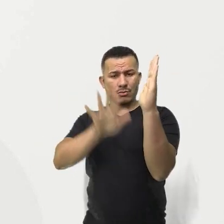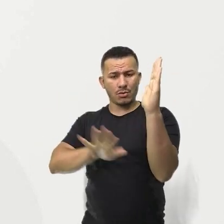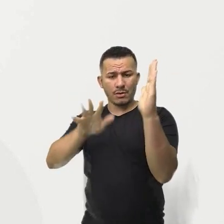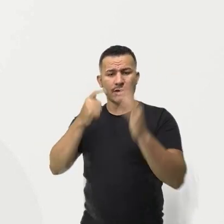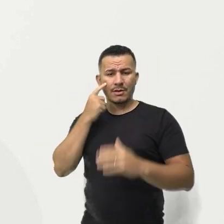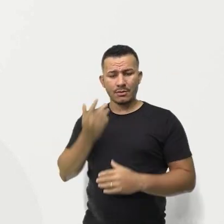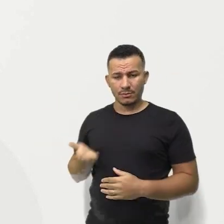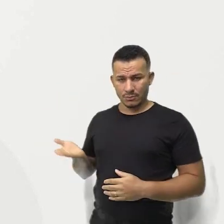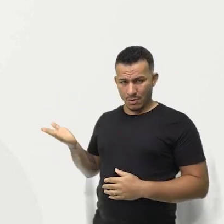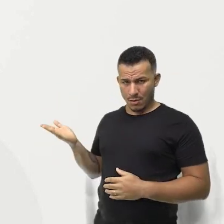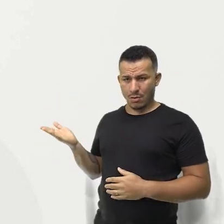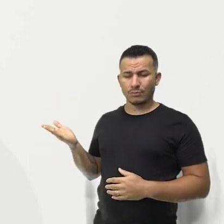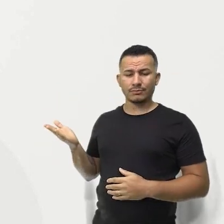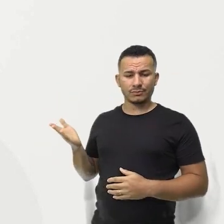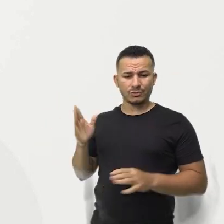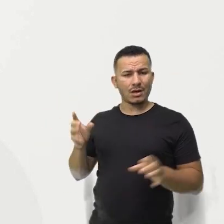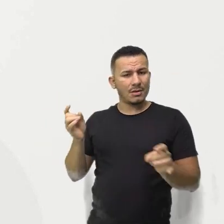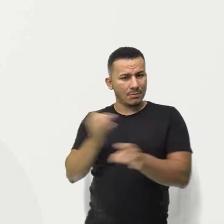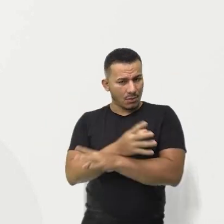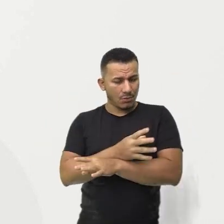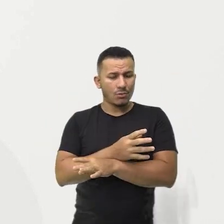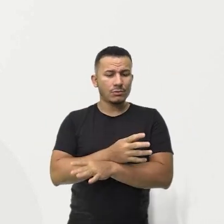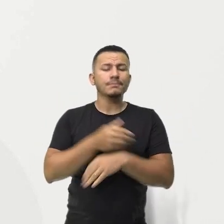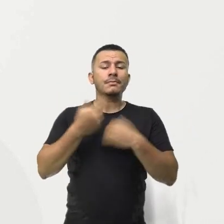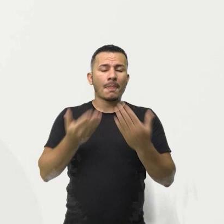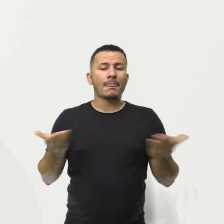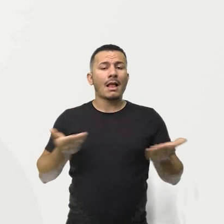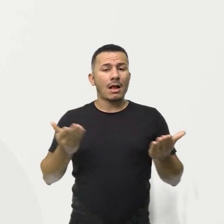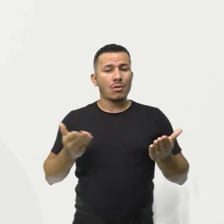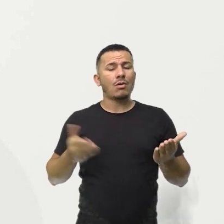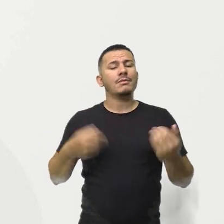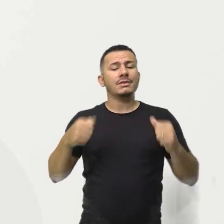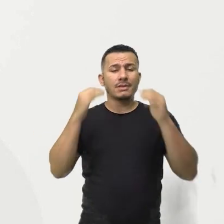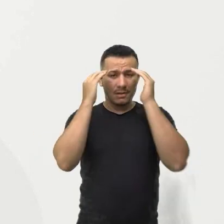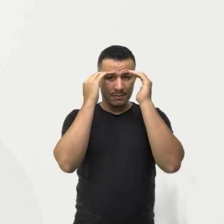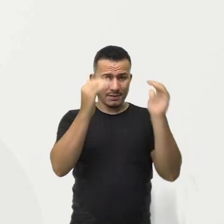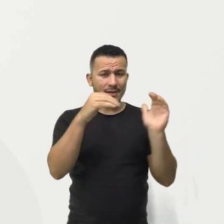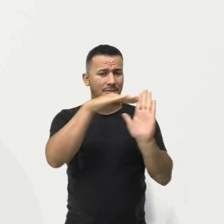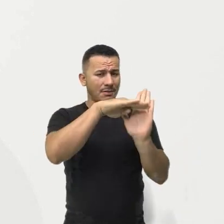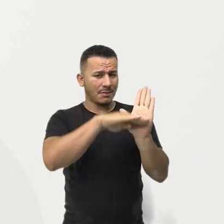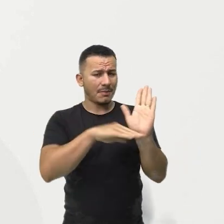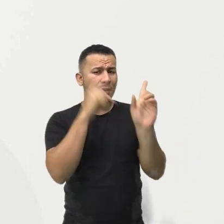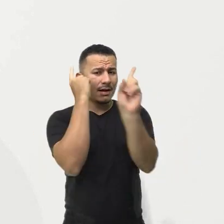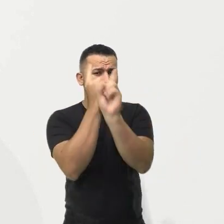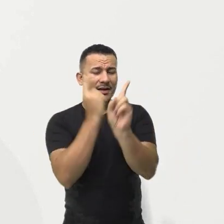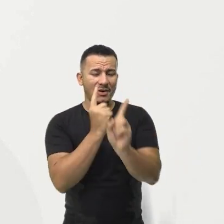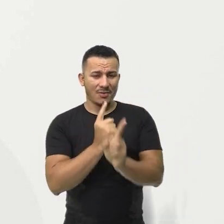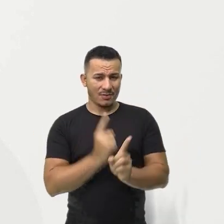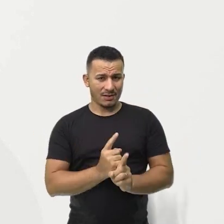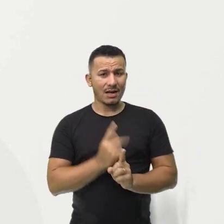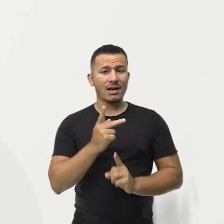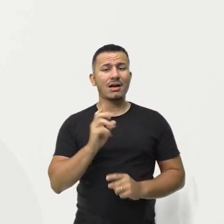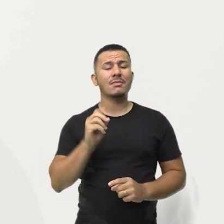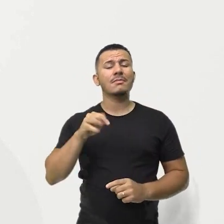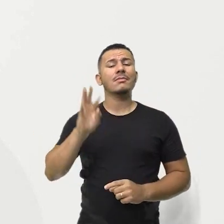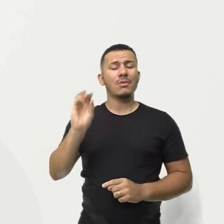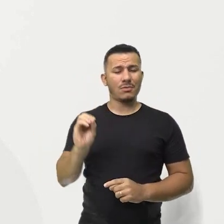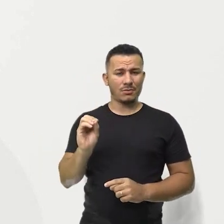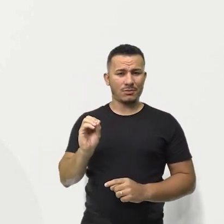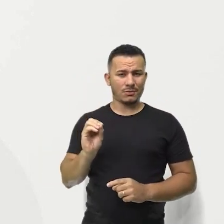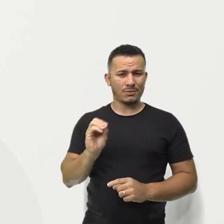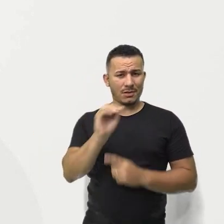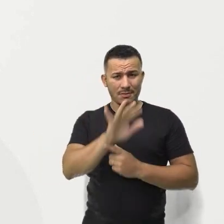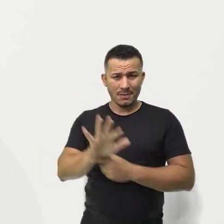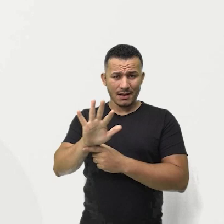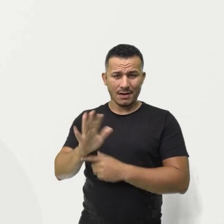a transformação geométrica, beleza? Então, vejam só, que nós temos aí já os pontos, tudo